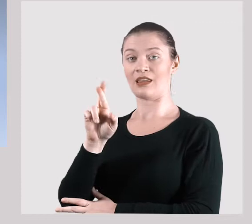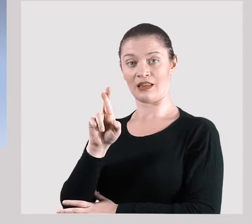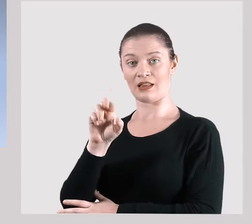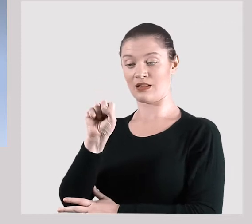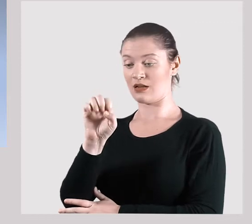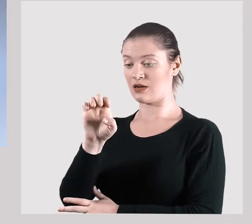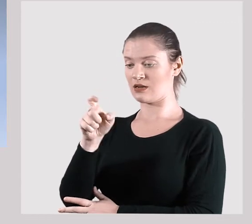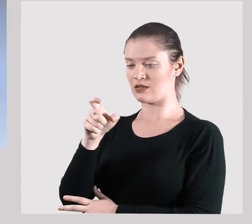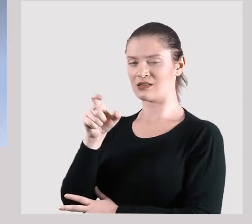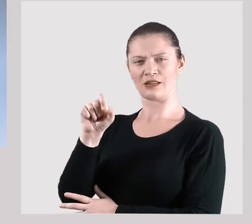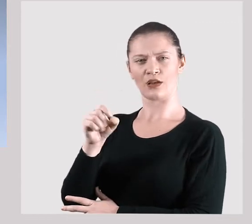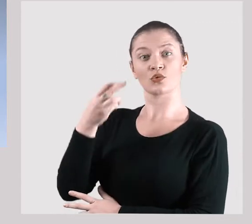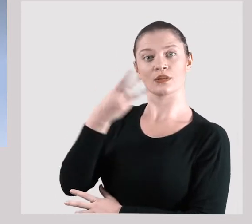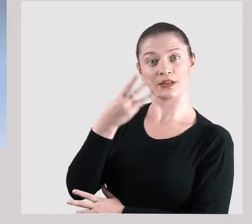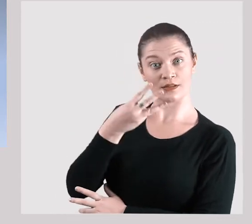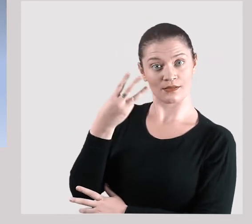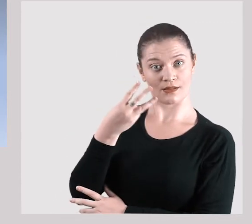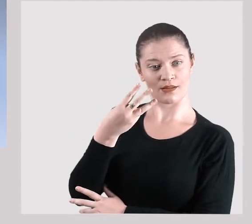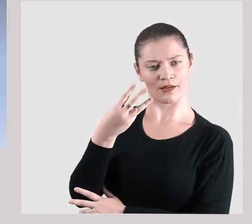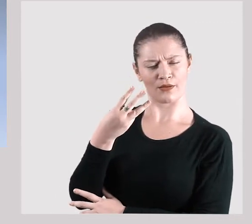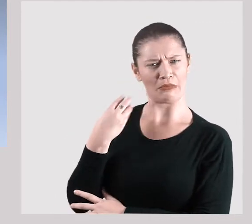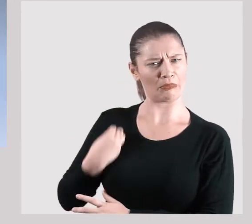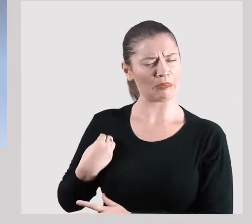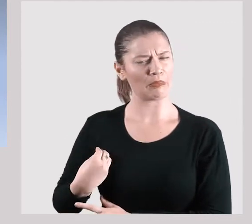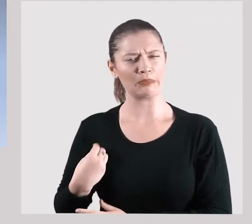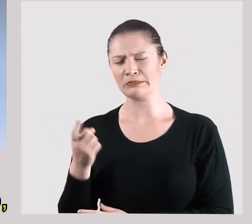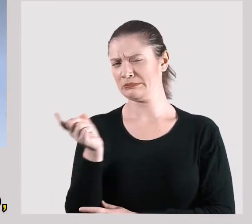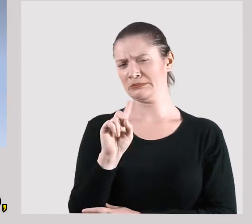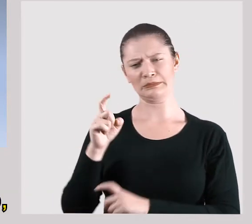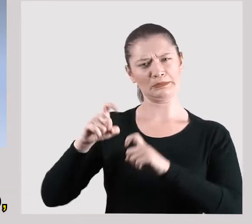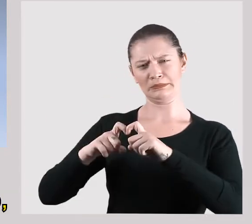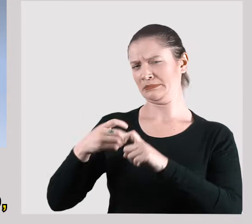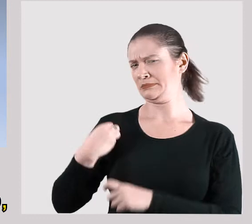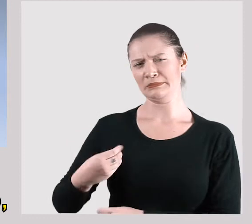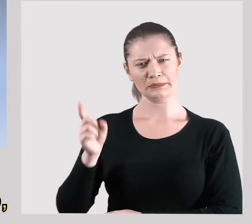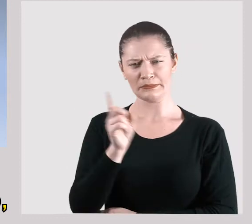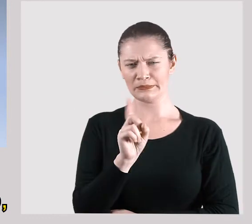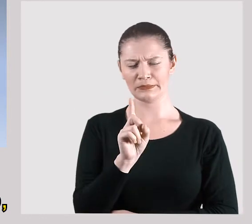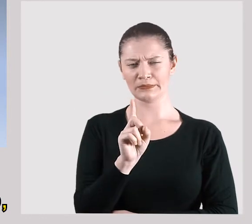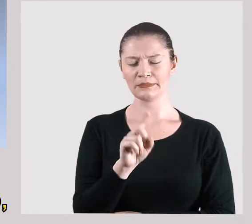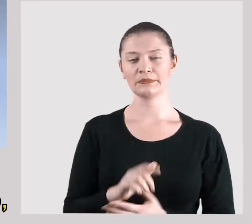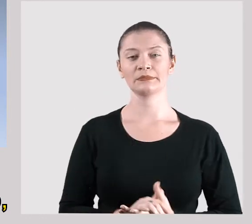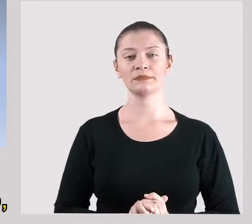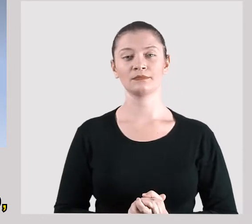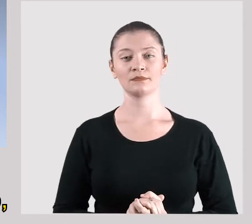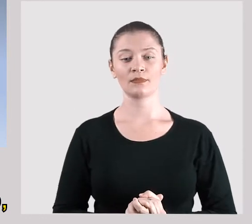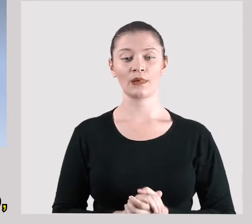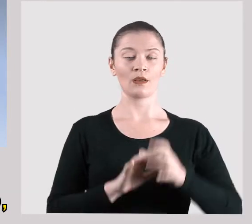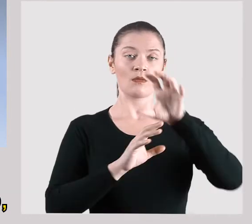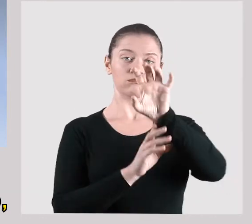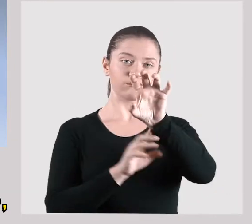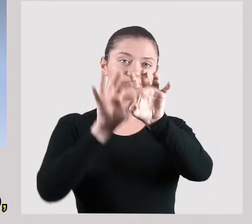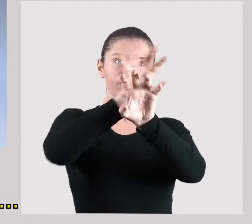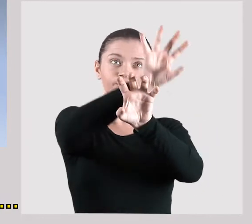sexo. Não existe o terceiro sexo, né, para a medicina, e aí a partir desse círculo